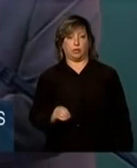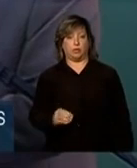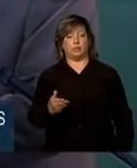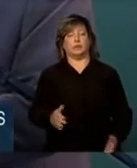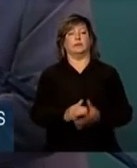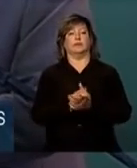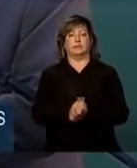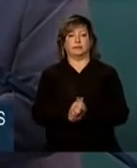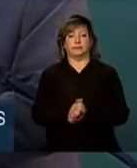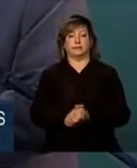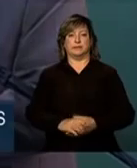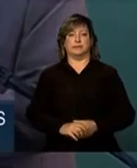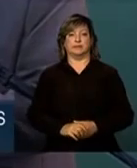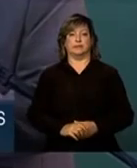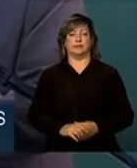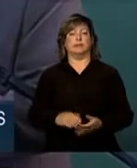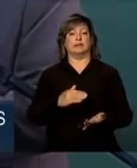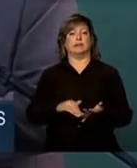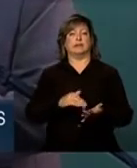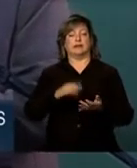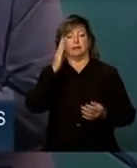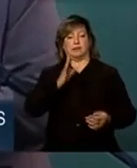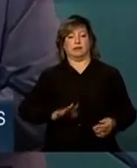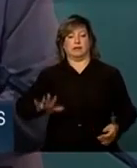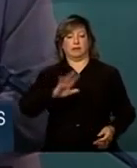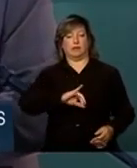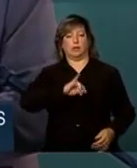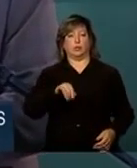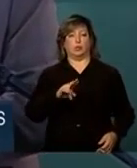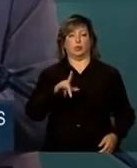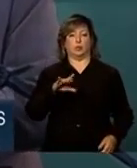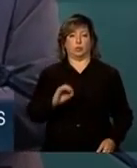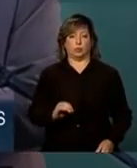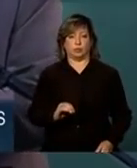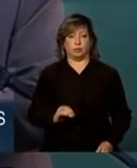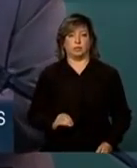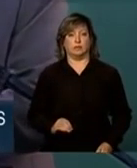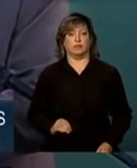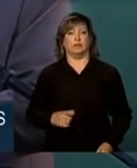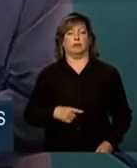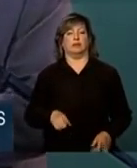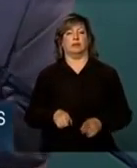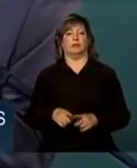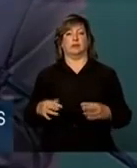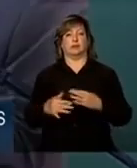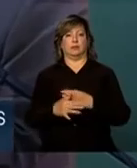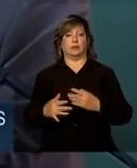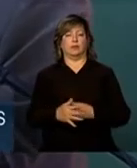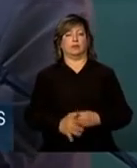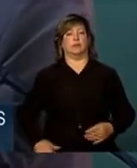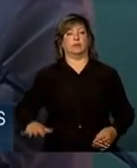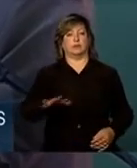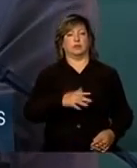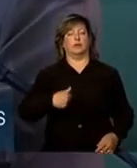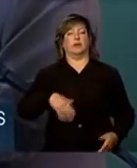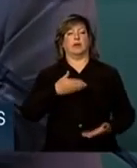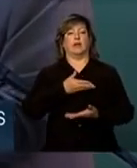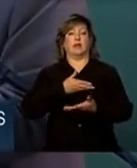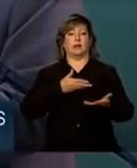saudar o secretário nacional Júlio Eduardo, dos Transportes e Mobilidade Urbana, nosso